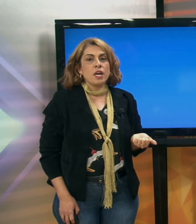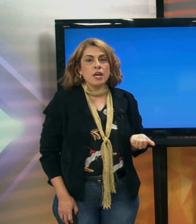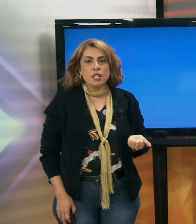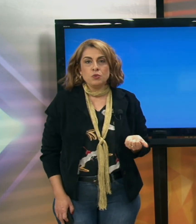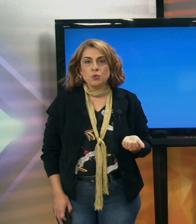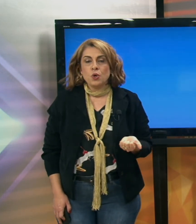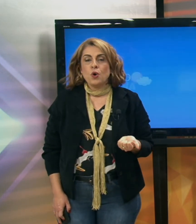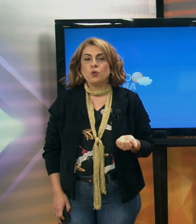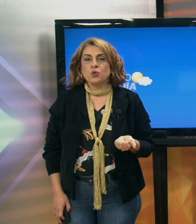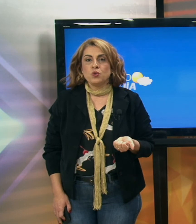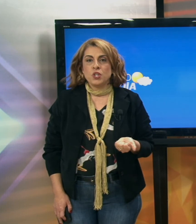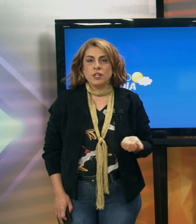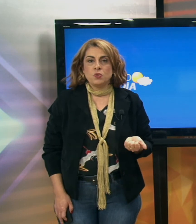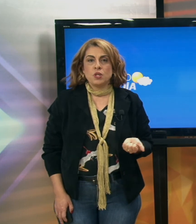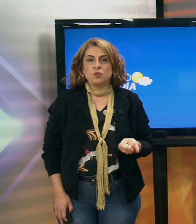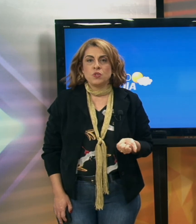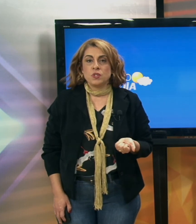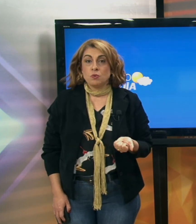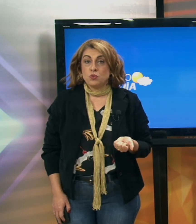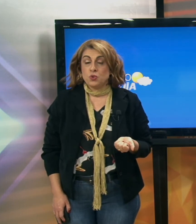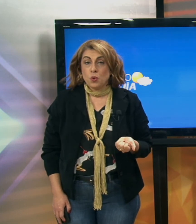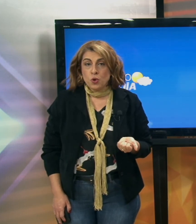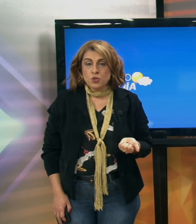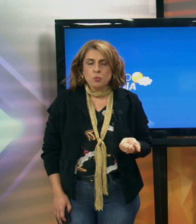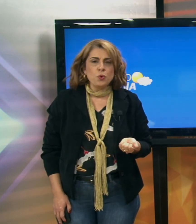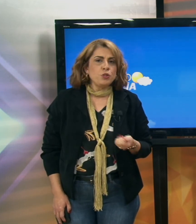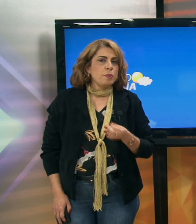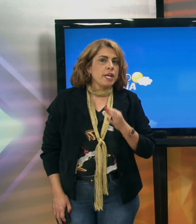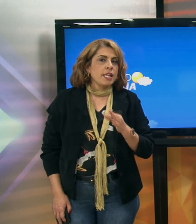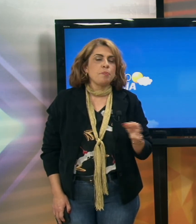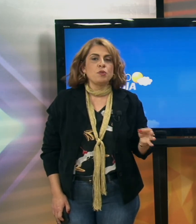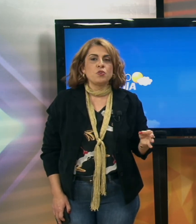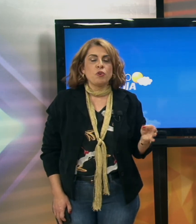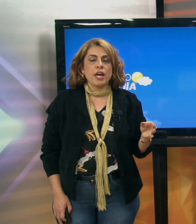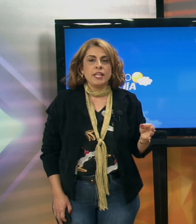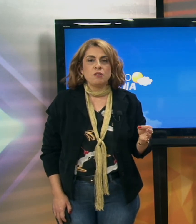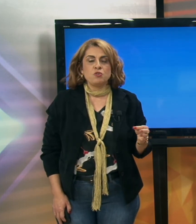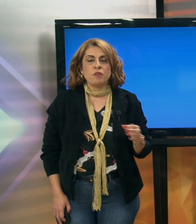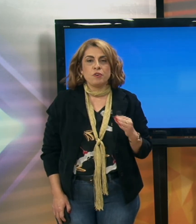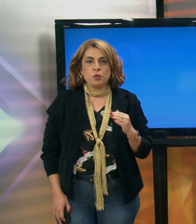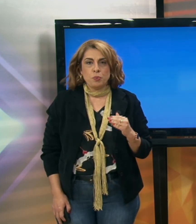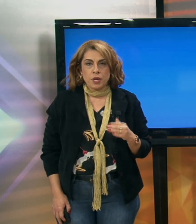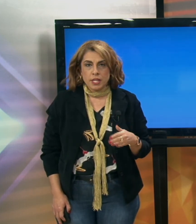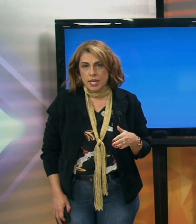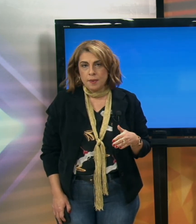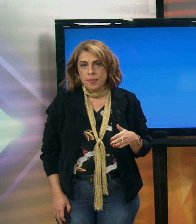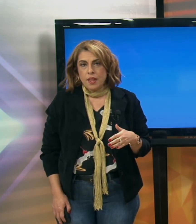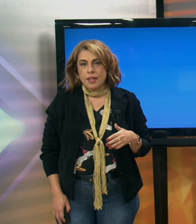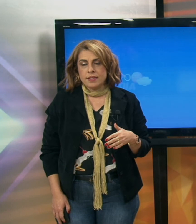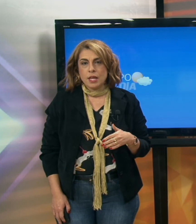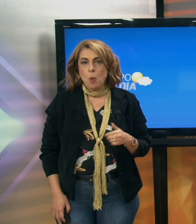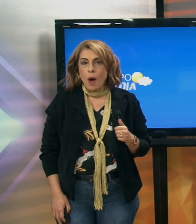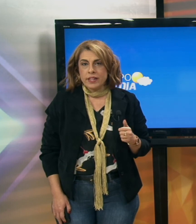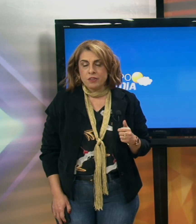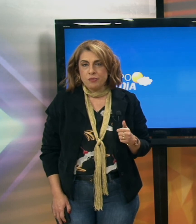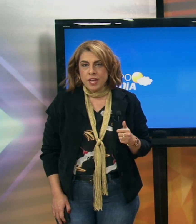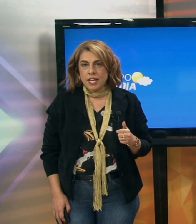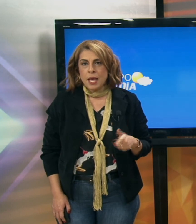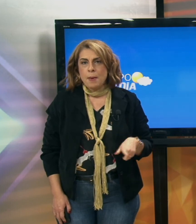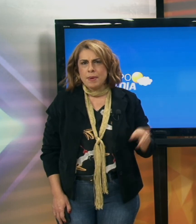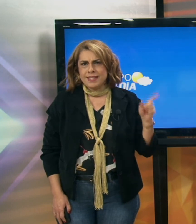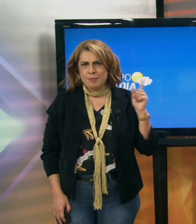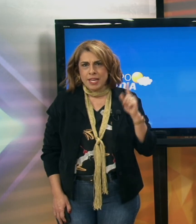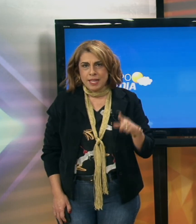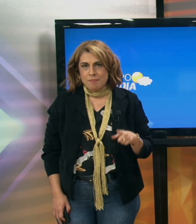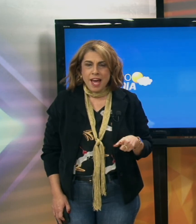vamos encerrando o Todo Dia News, segunda edição de hoje. Muito obrigada pelo seu carinho. A gente vai ficando por aqui nesta